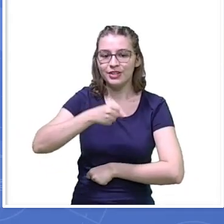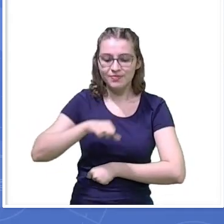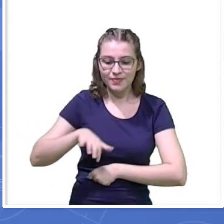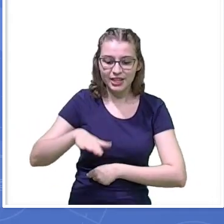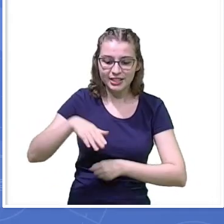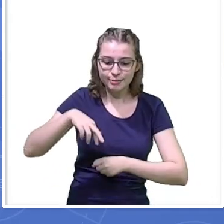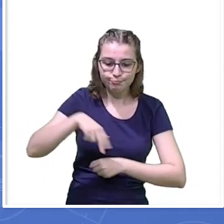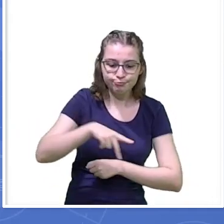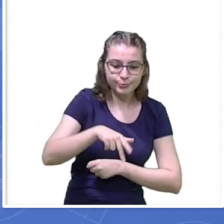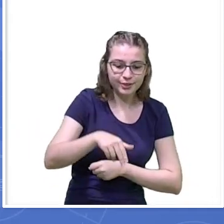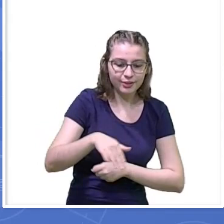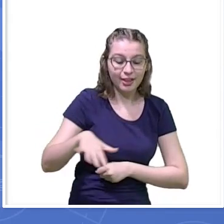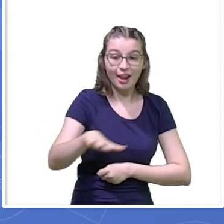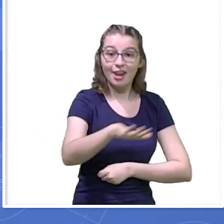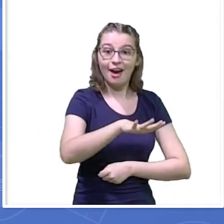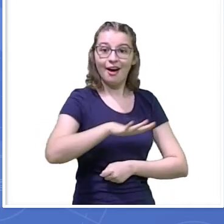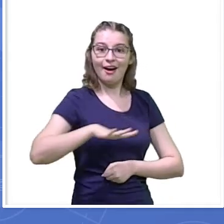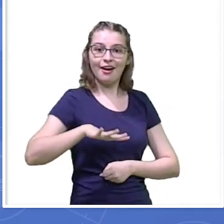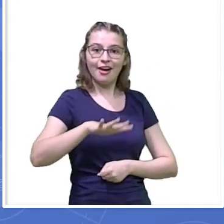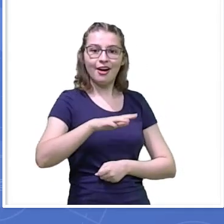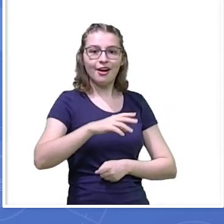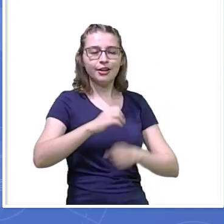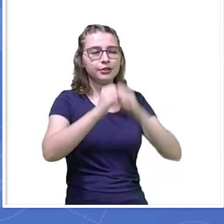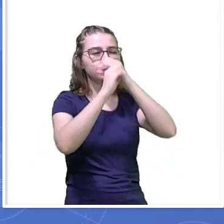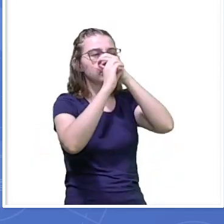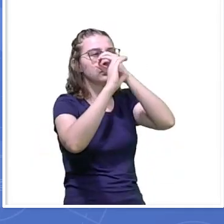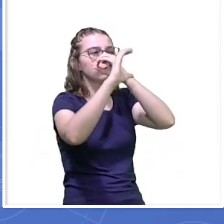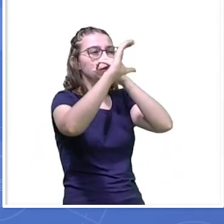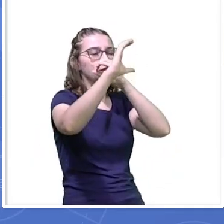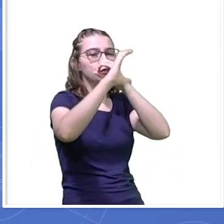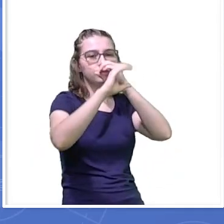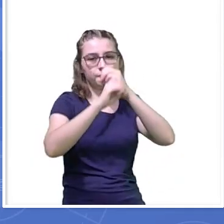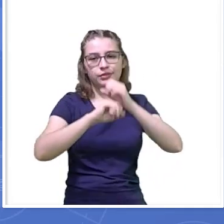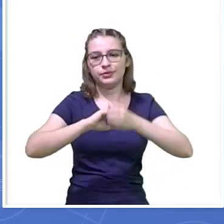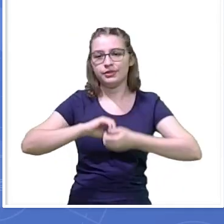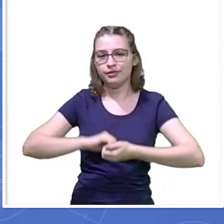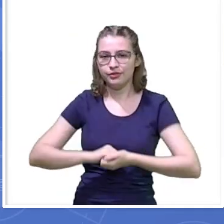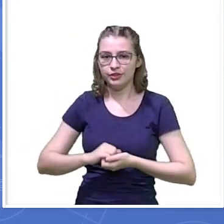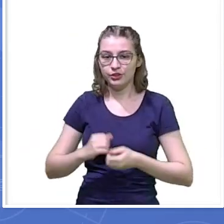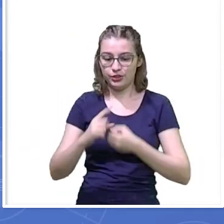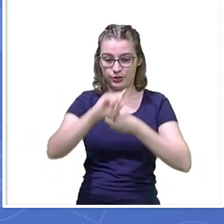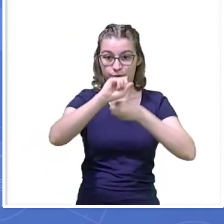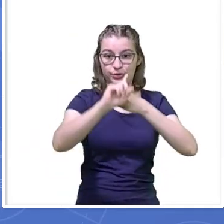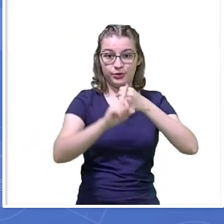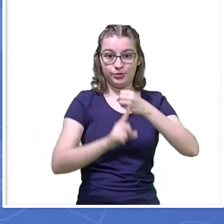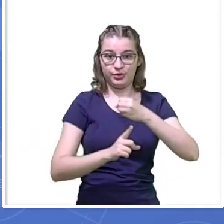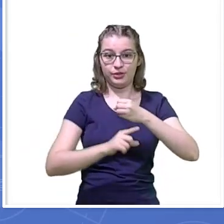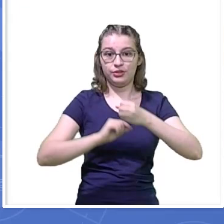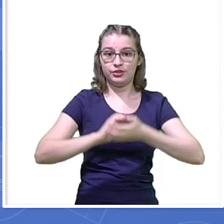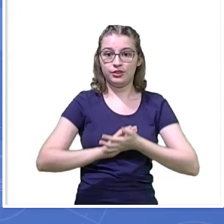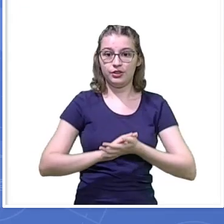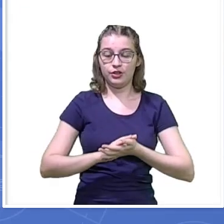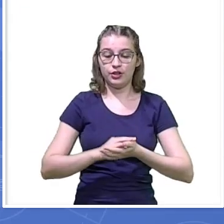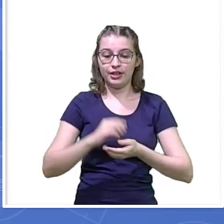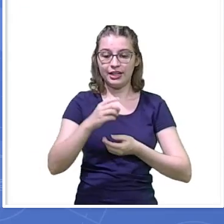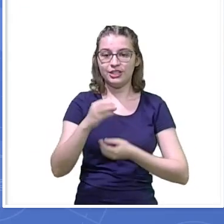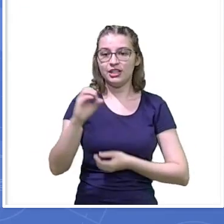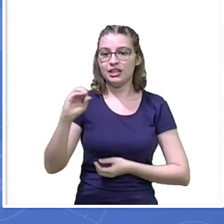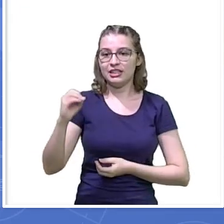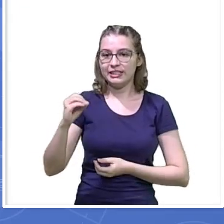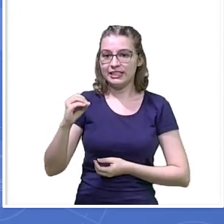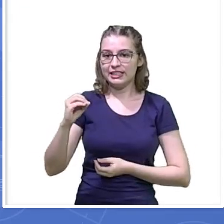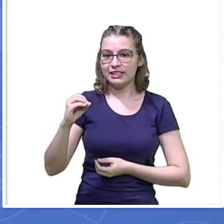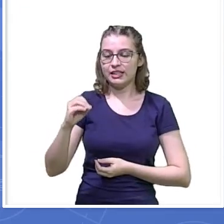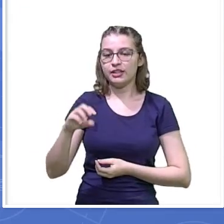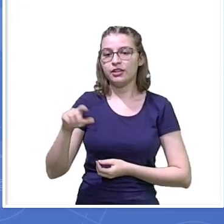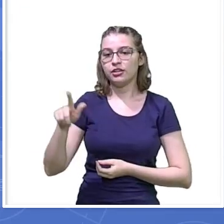do observatório por onde passa o meridiano de Greenwich, lembrando que ele tem um valor de 0 graus de latitude,